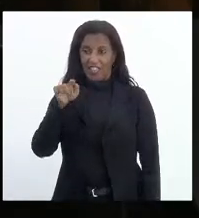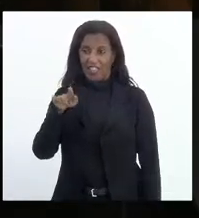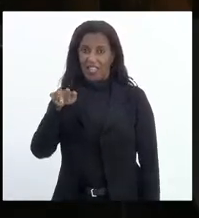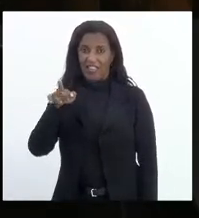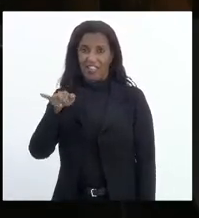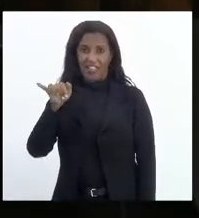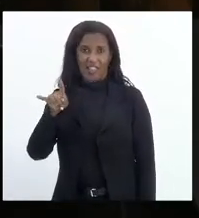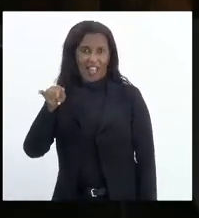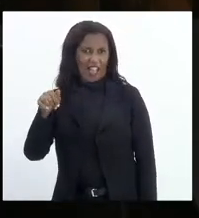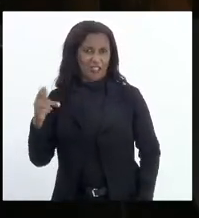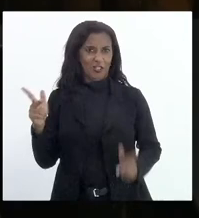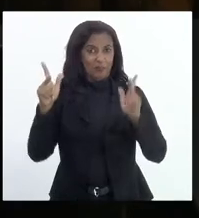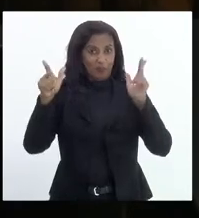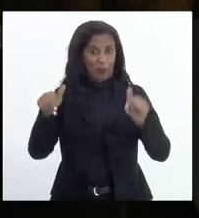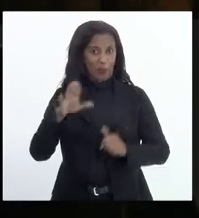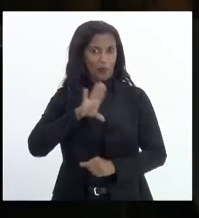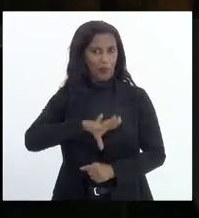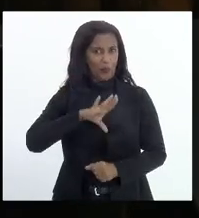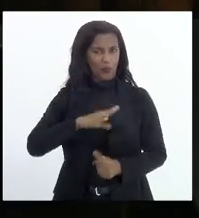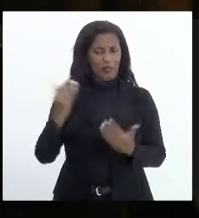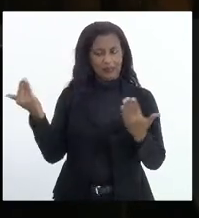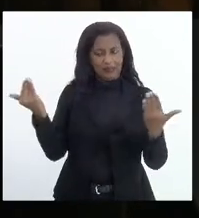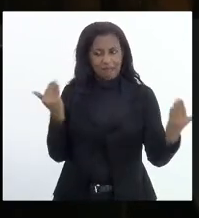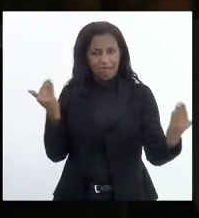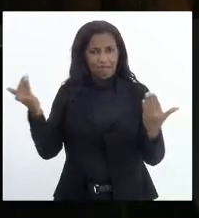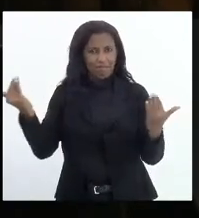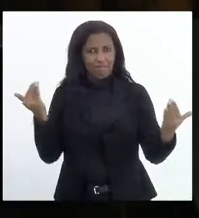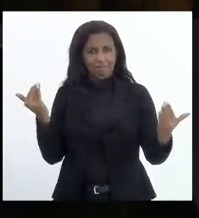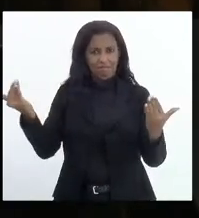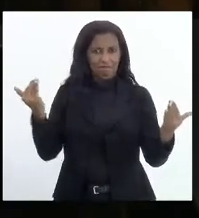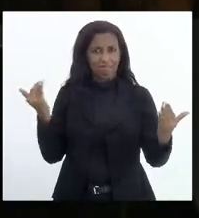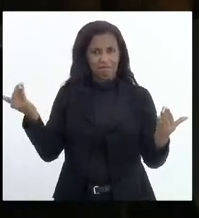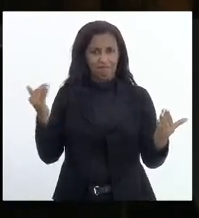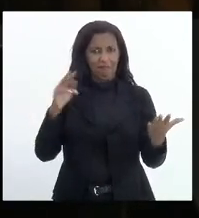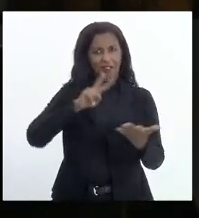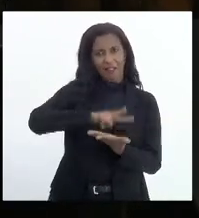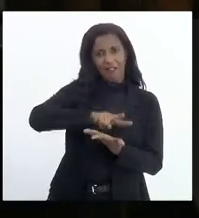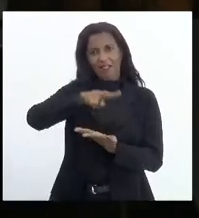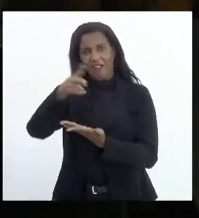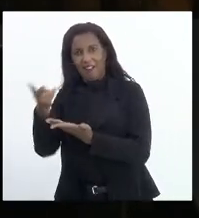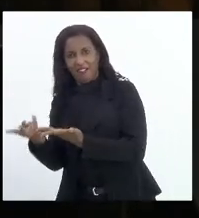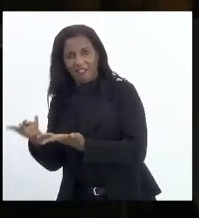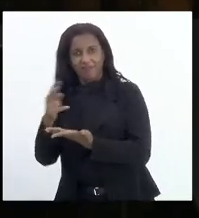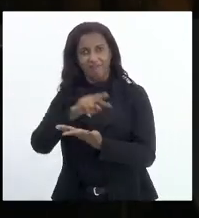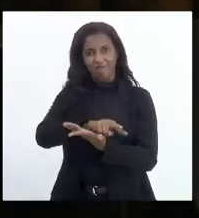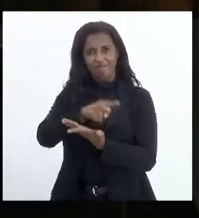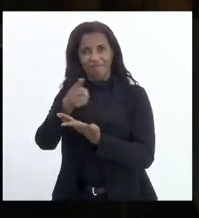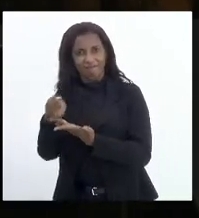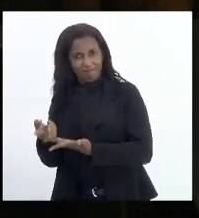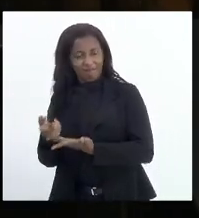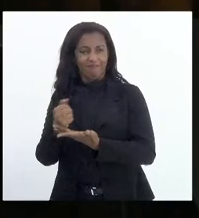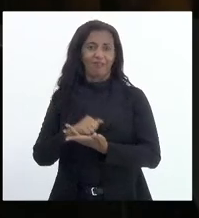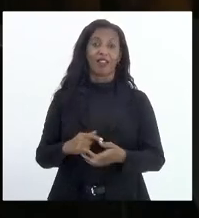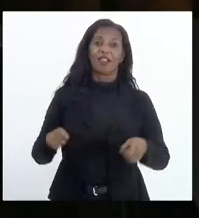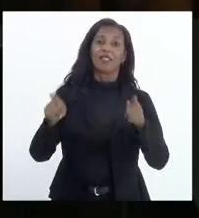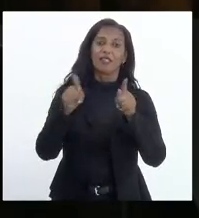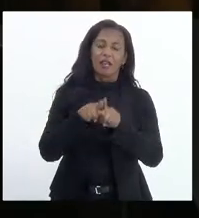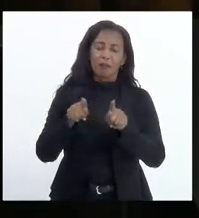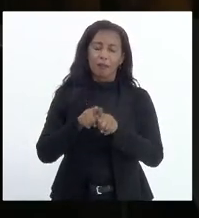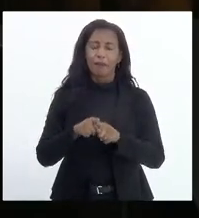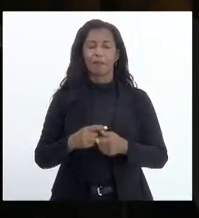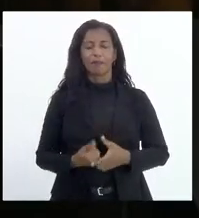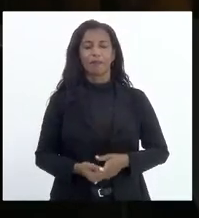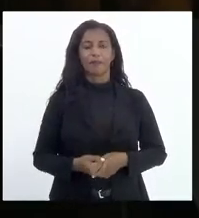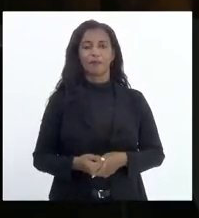tô falando os dois termos para a gente fazer o câmbio do complexo para integralidade inclusive